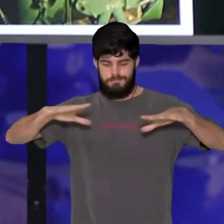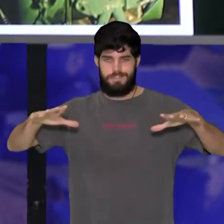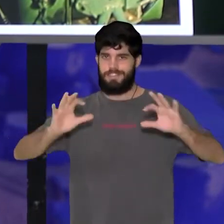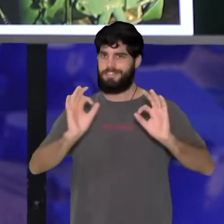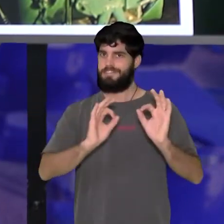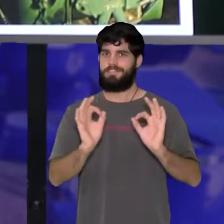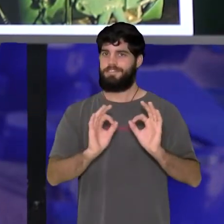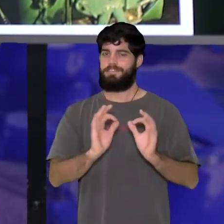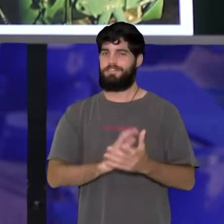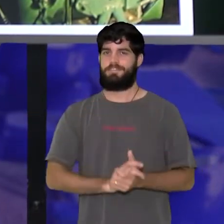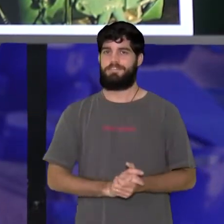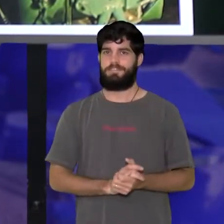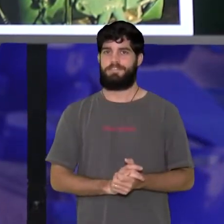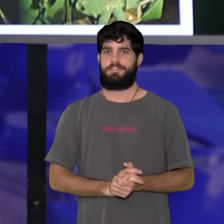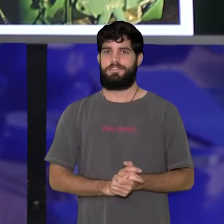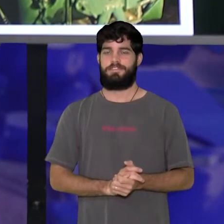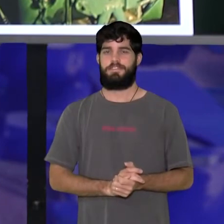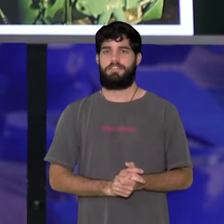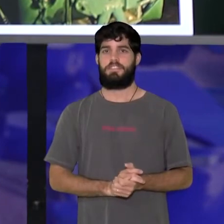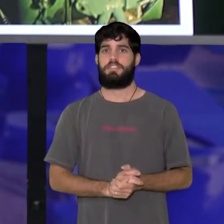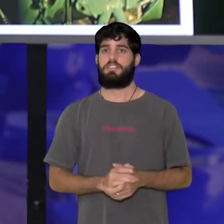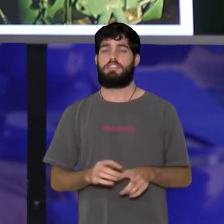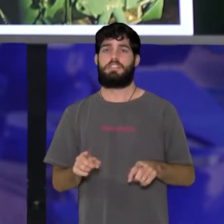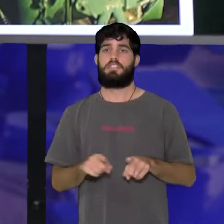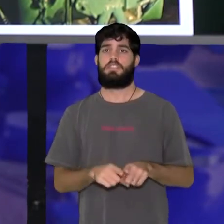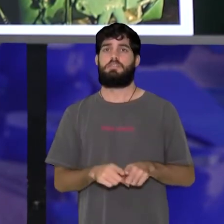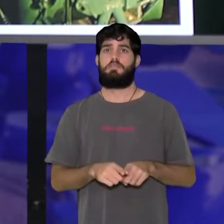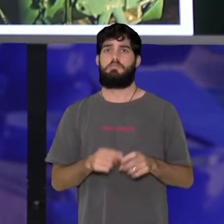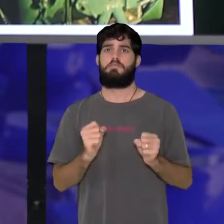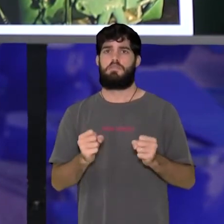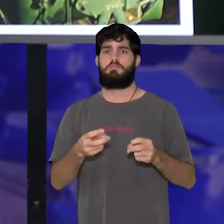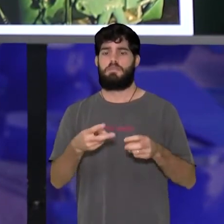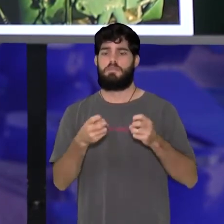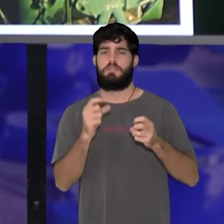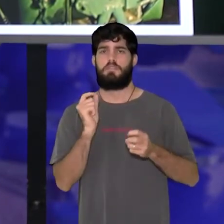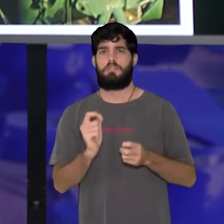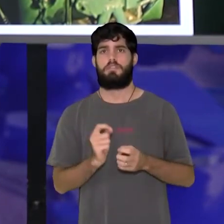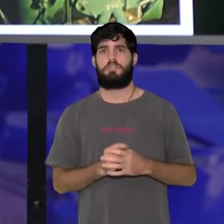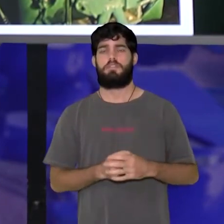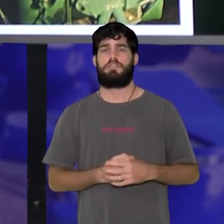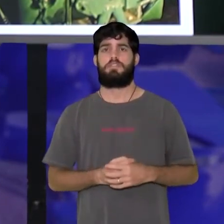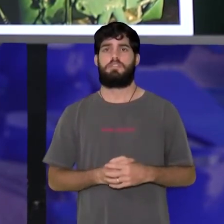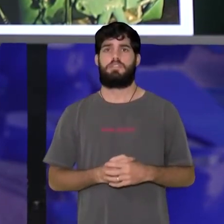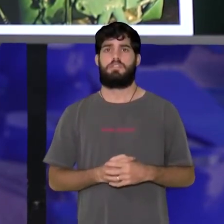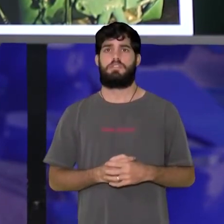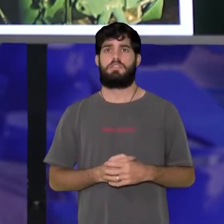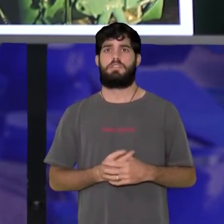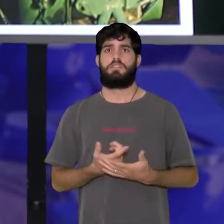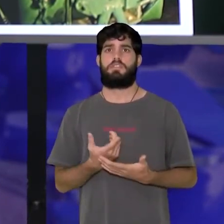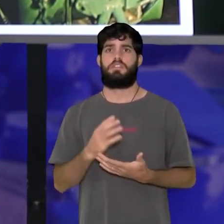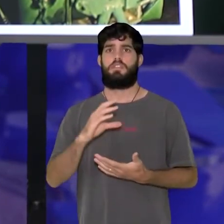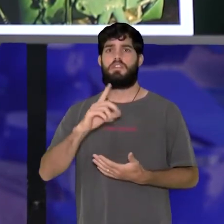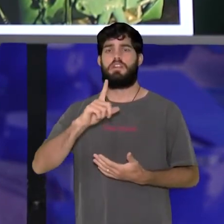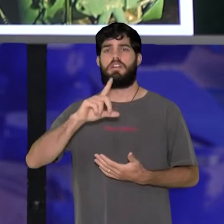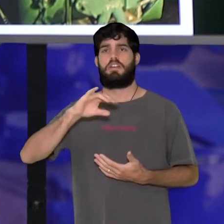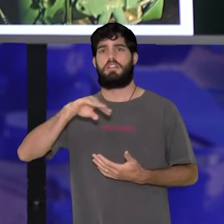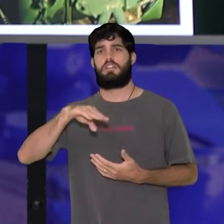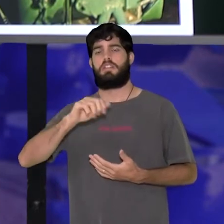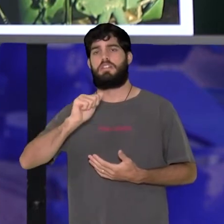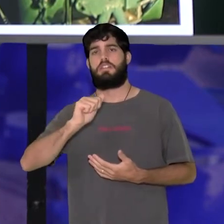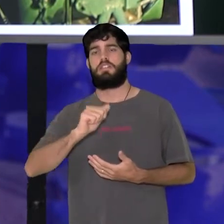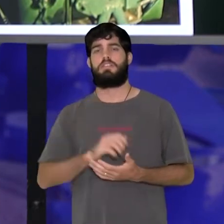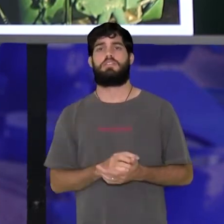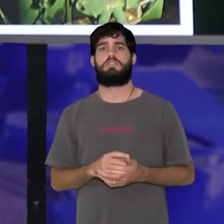contra essa ideia, mas a gente pode perceber também, né, questões relativas ao clima, à